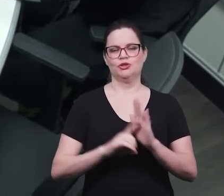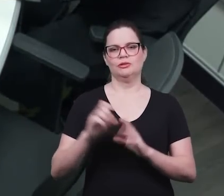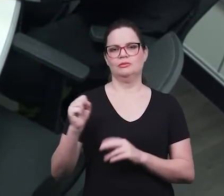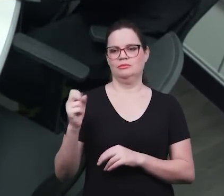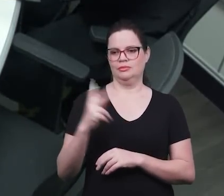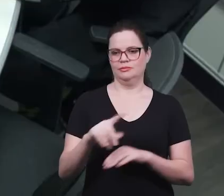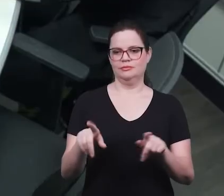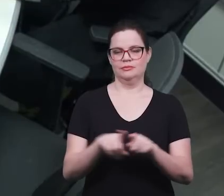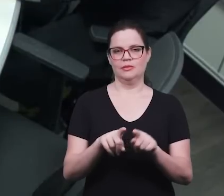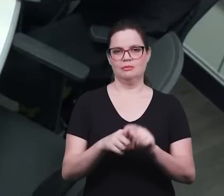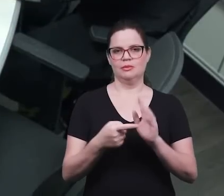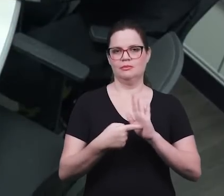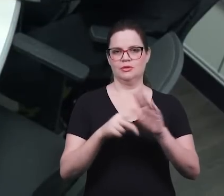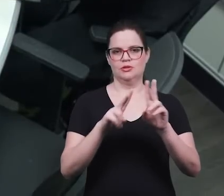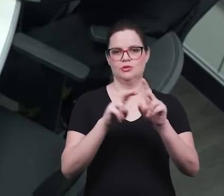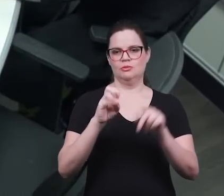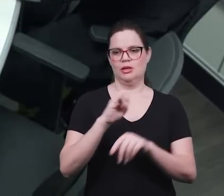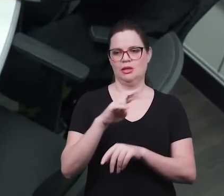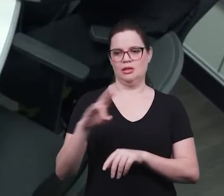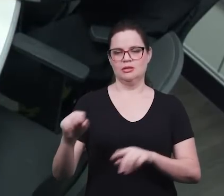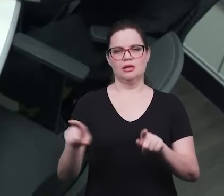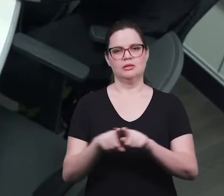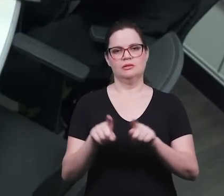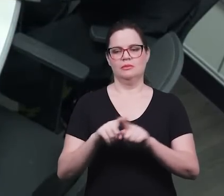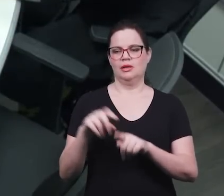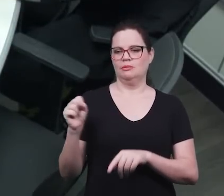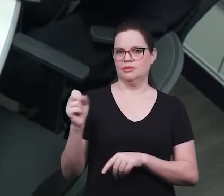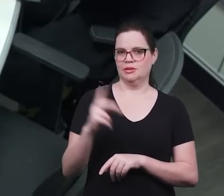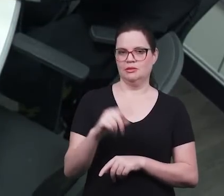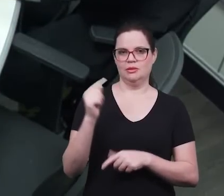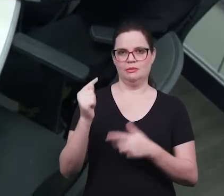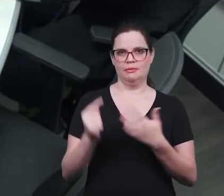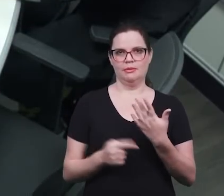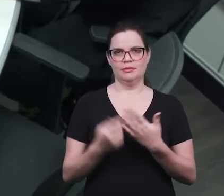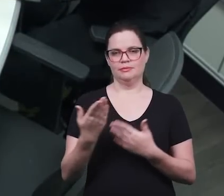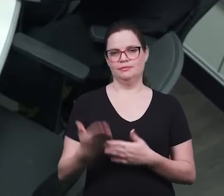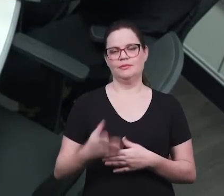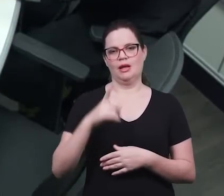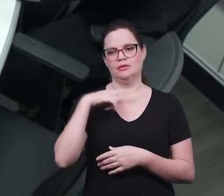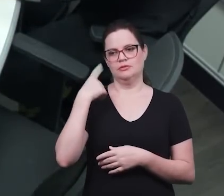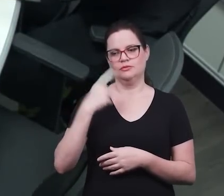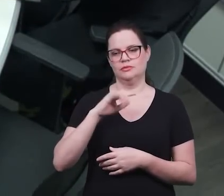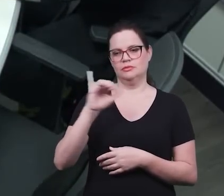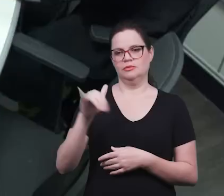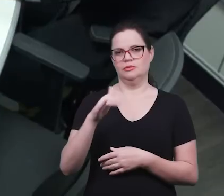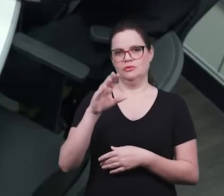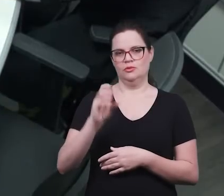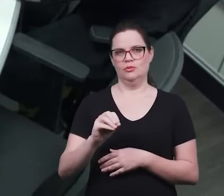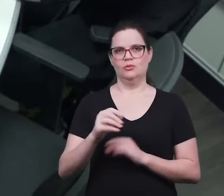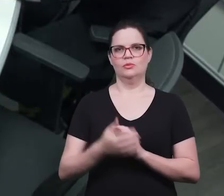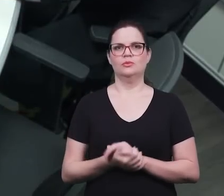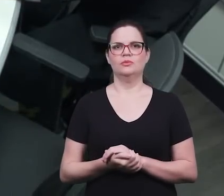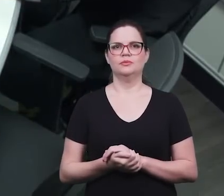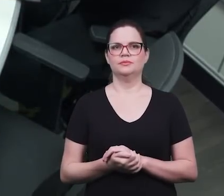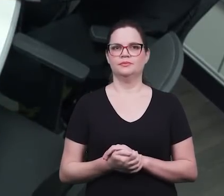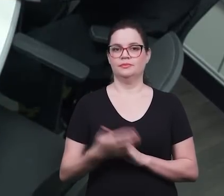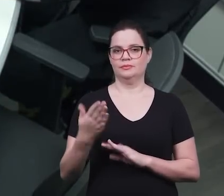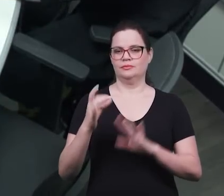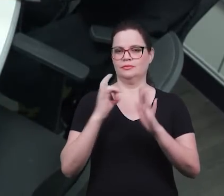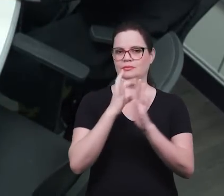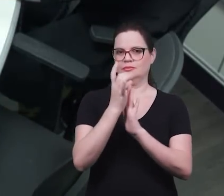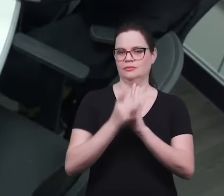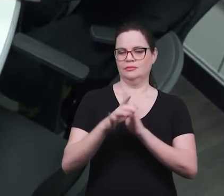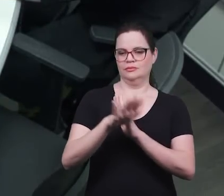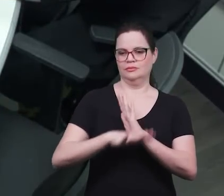falando sobre o INSS, aposentadoria, e estamos aqui com o doutor João Eugênio Modenese, e especialista aqui